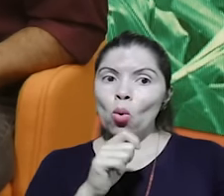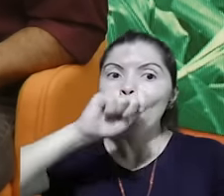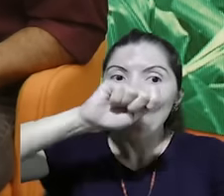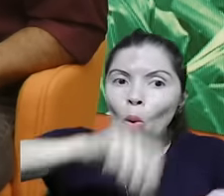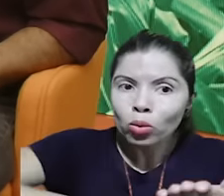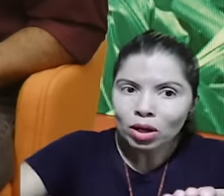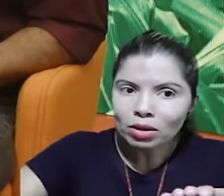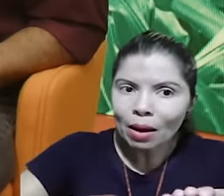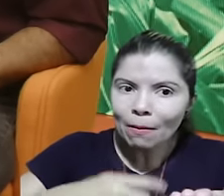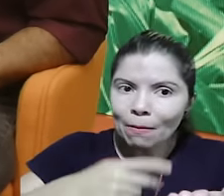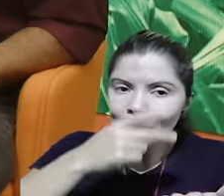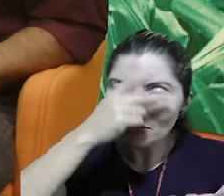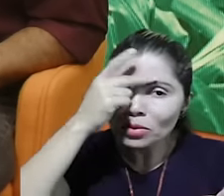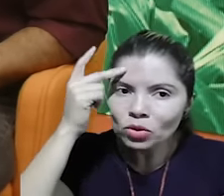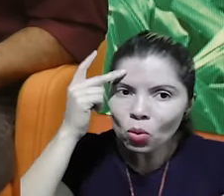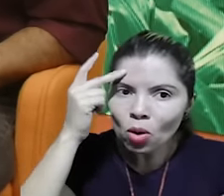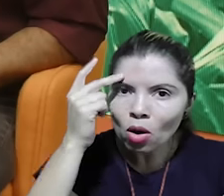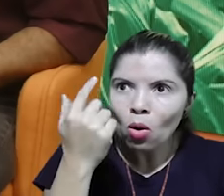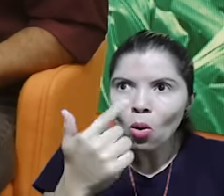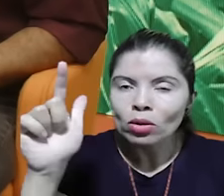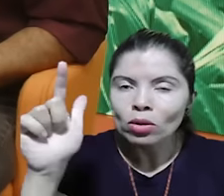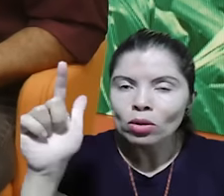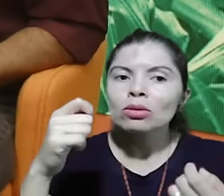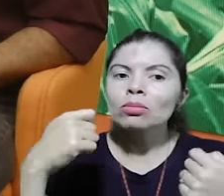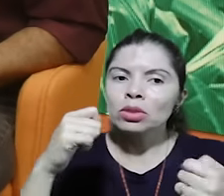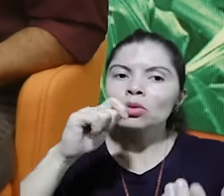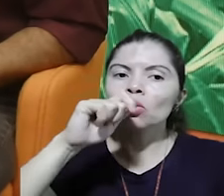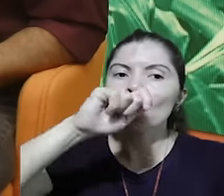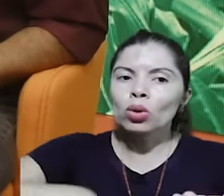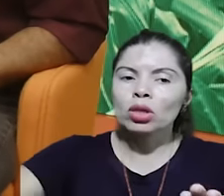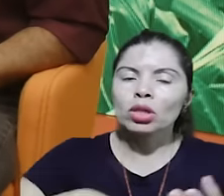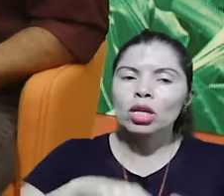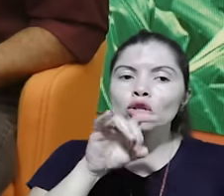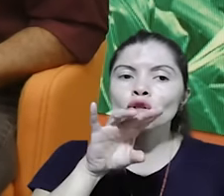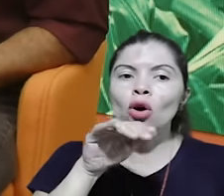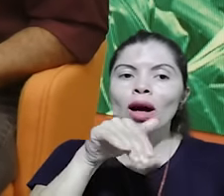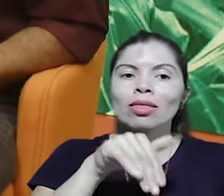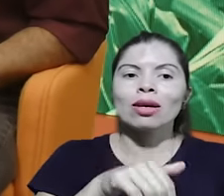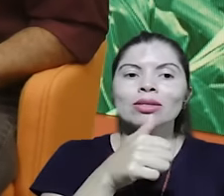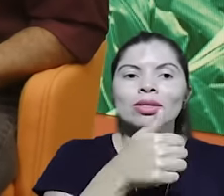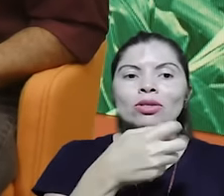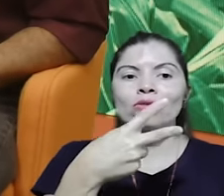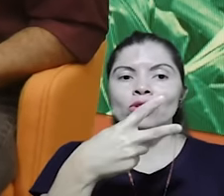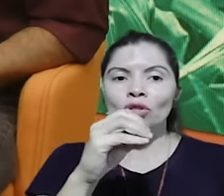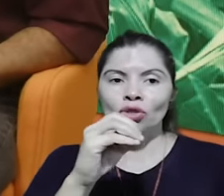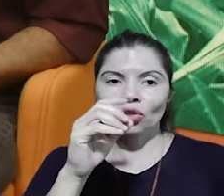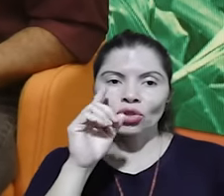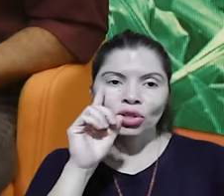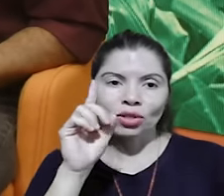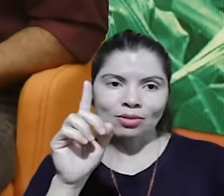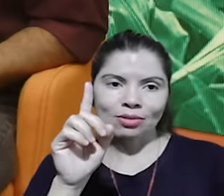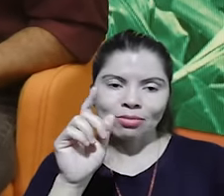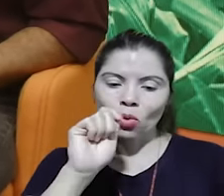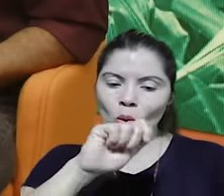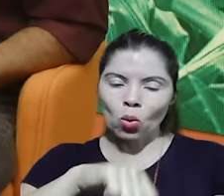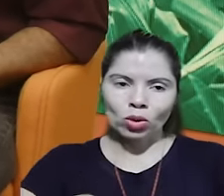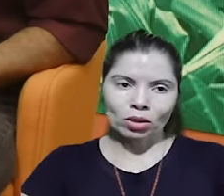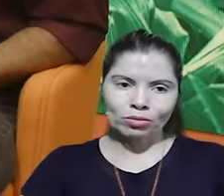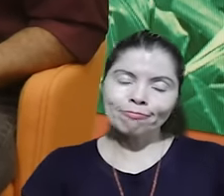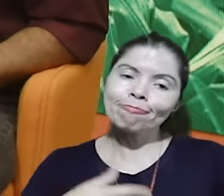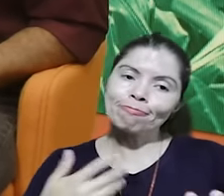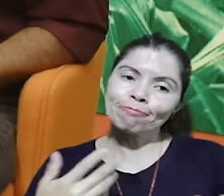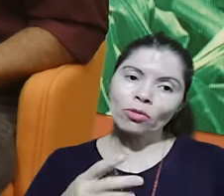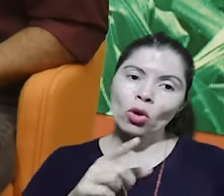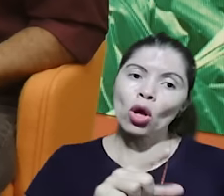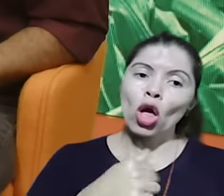120 dias então assim mesmo eh sendo optando por pelo MEI